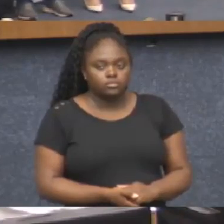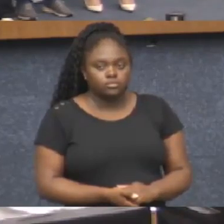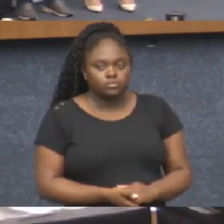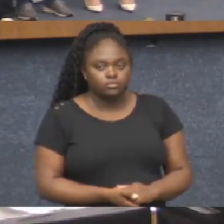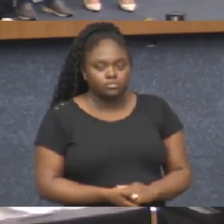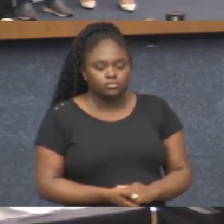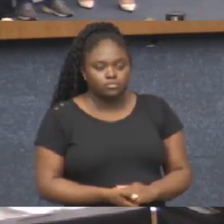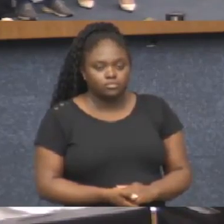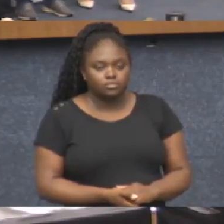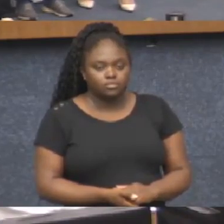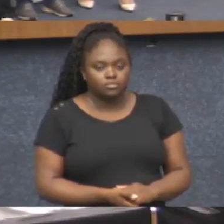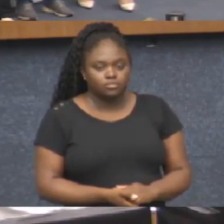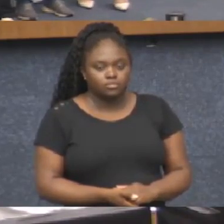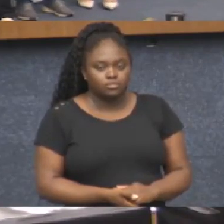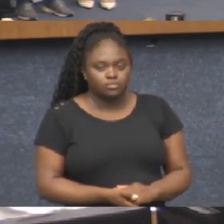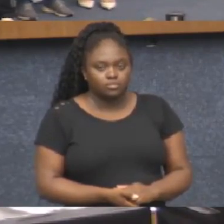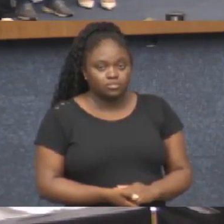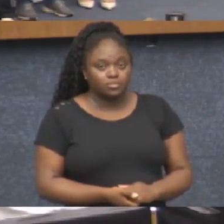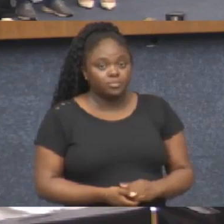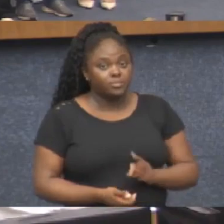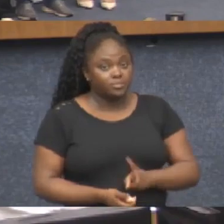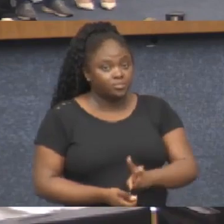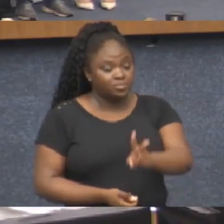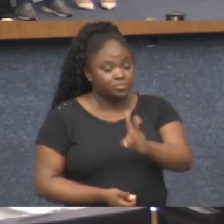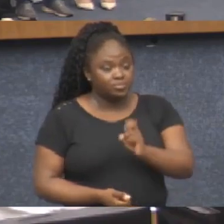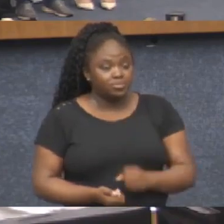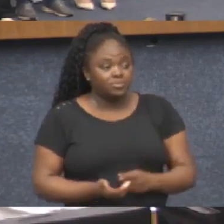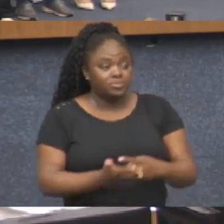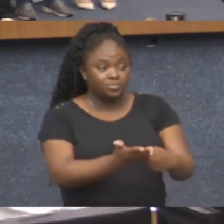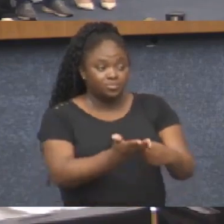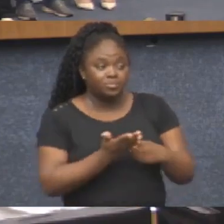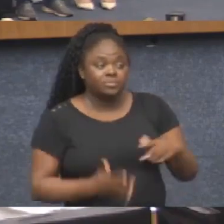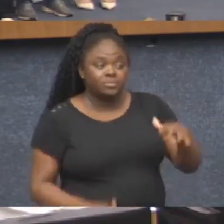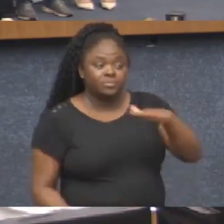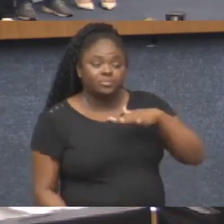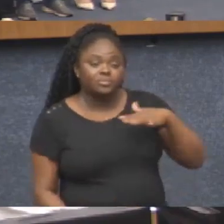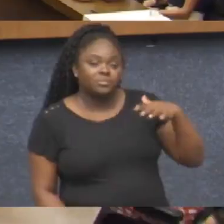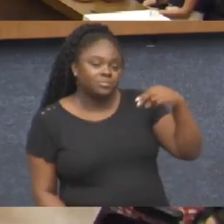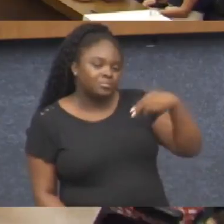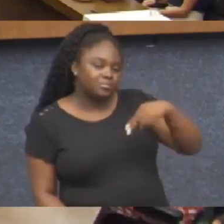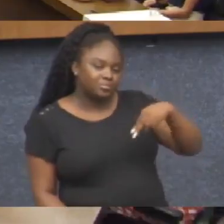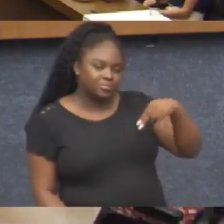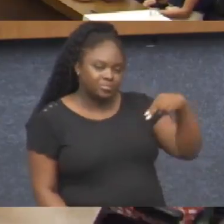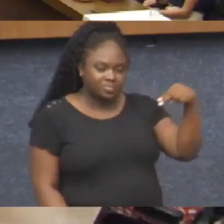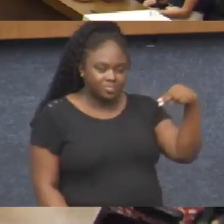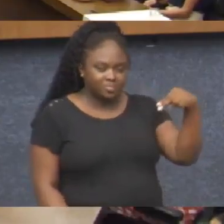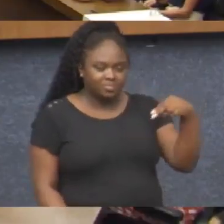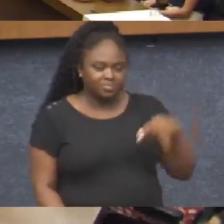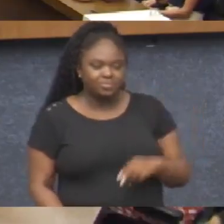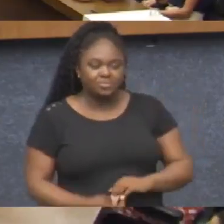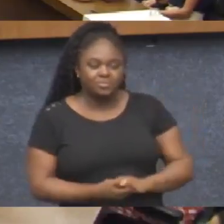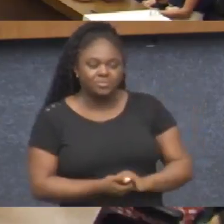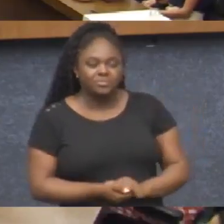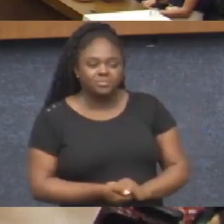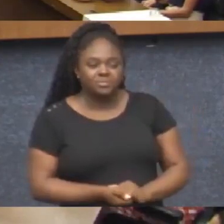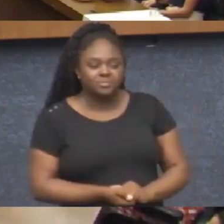E na sequência, vamos convidar os agraciados da Regional Nordeste.